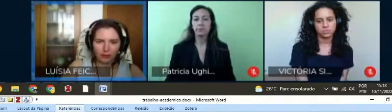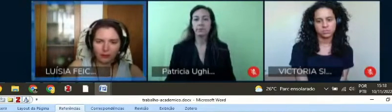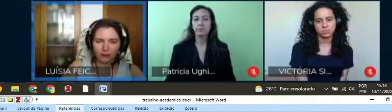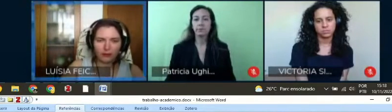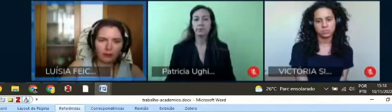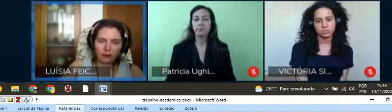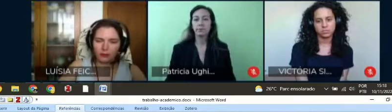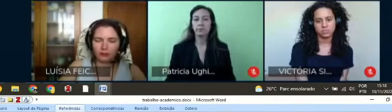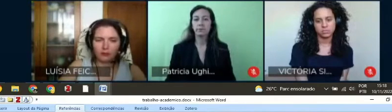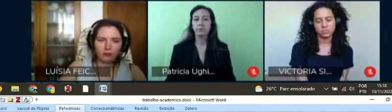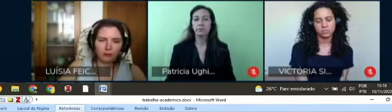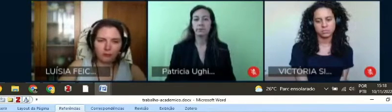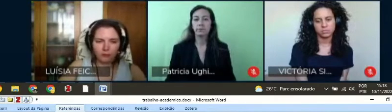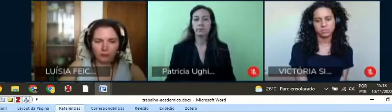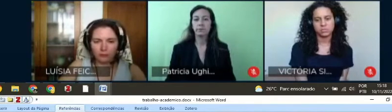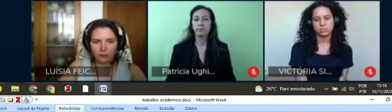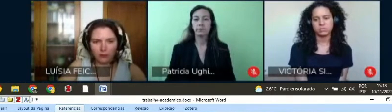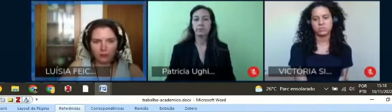fique